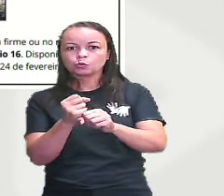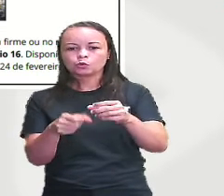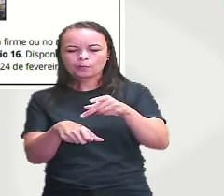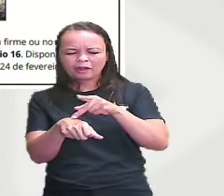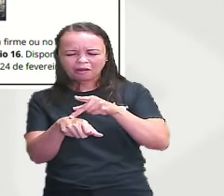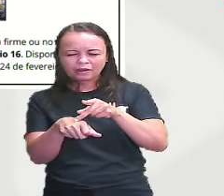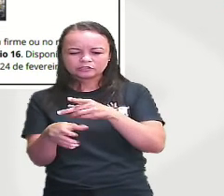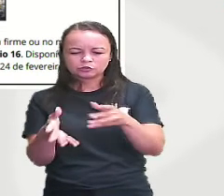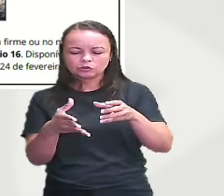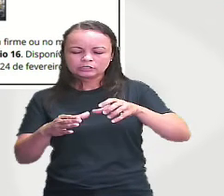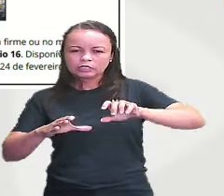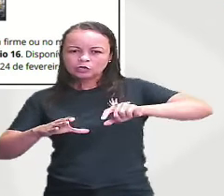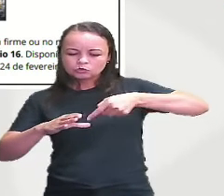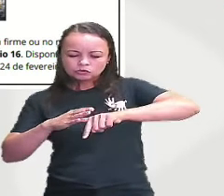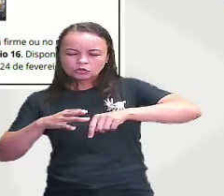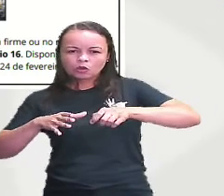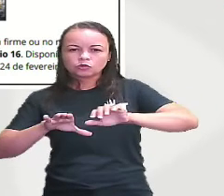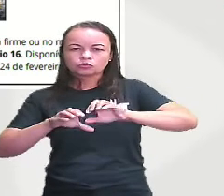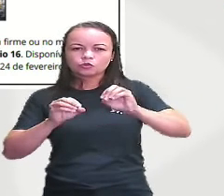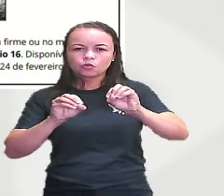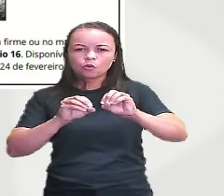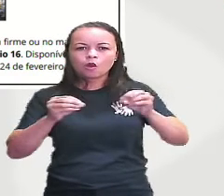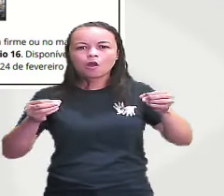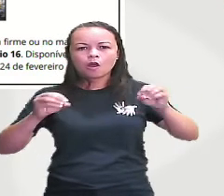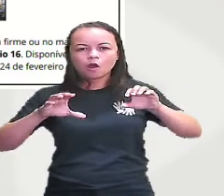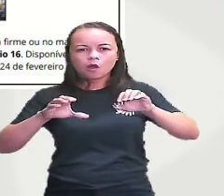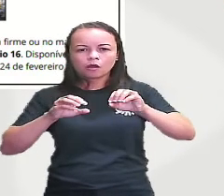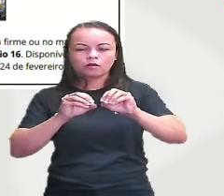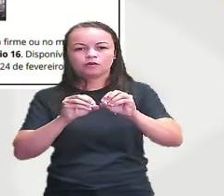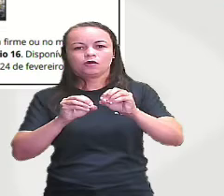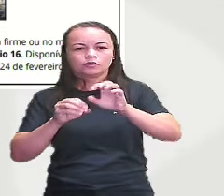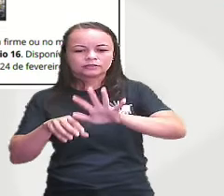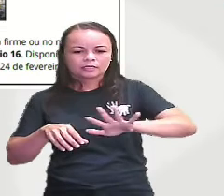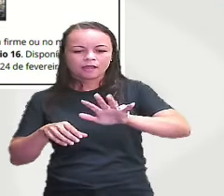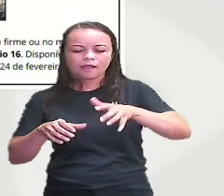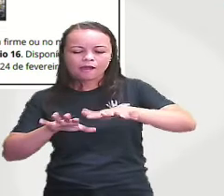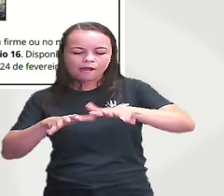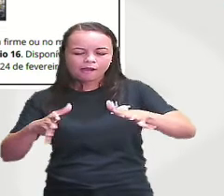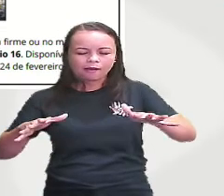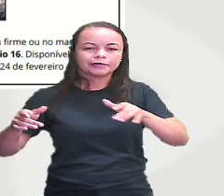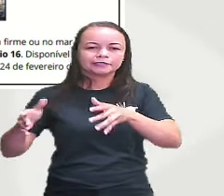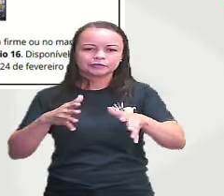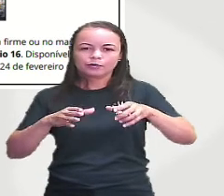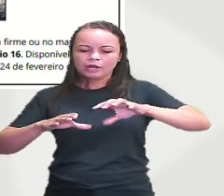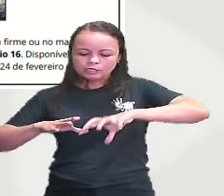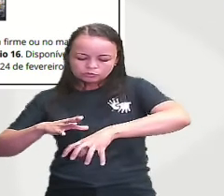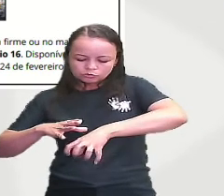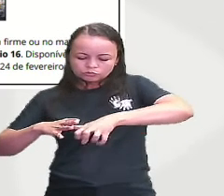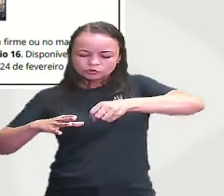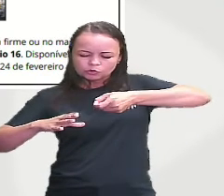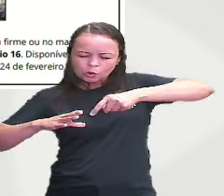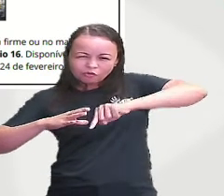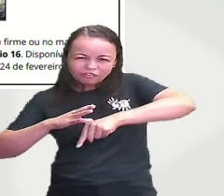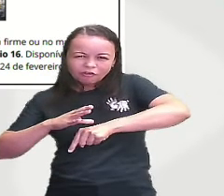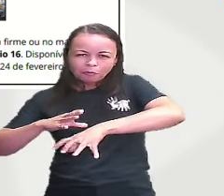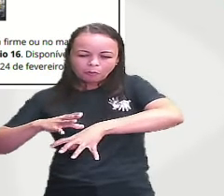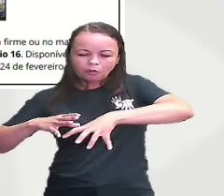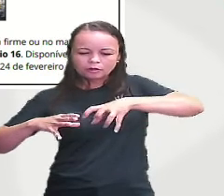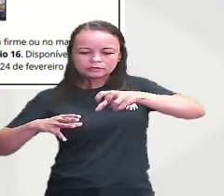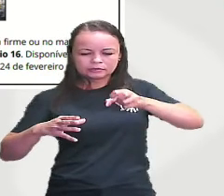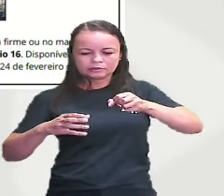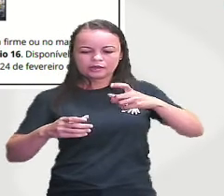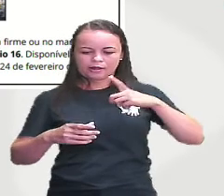do subsolo lá dos oceanos. Então, para você ter, nessa quarta imagem aí, você vê a imagem de uma plataforma, tá vendo, ó?